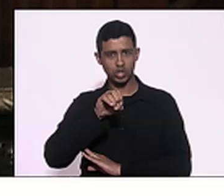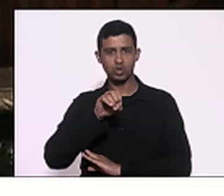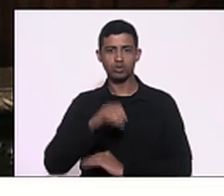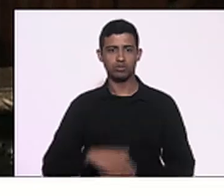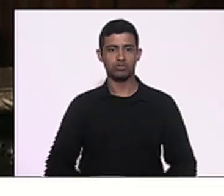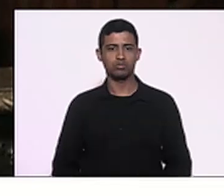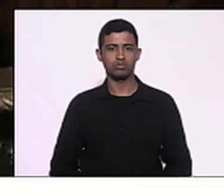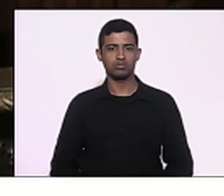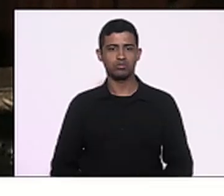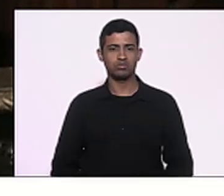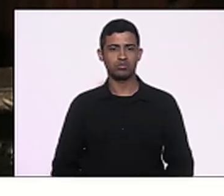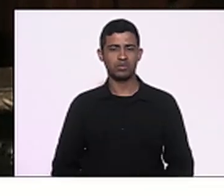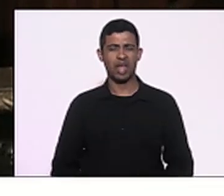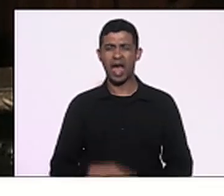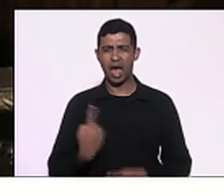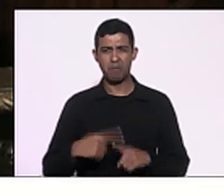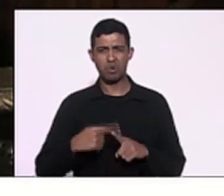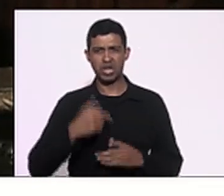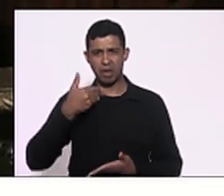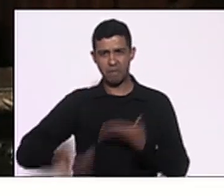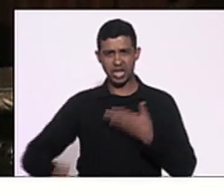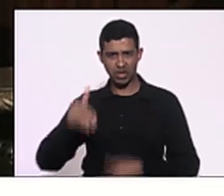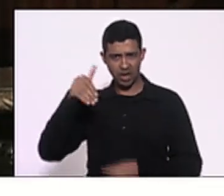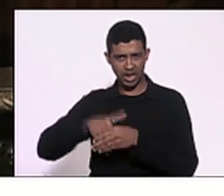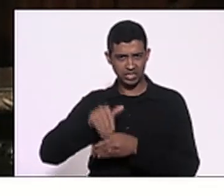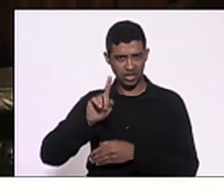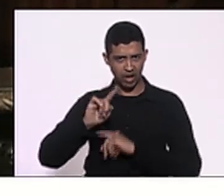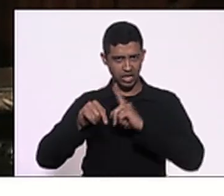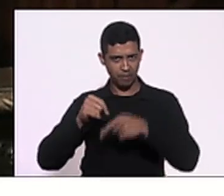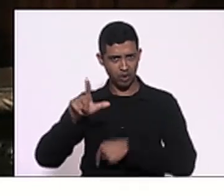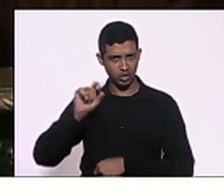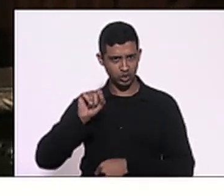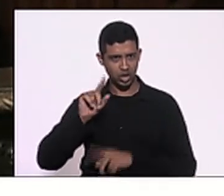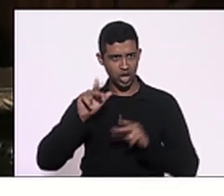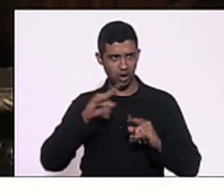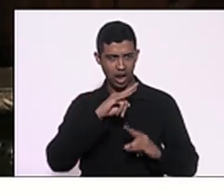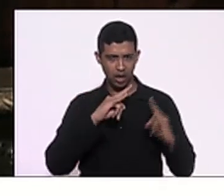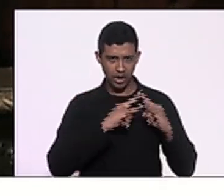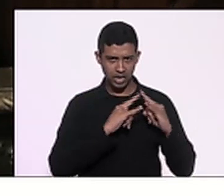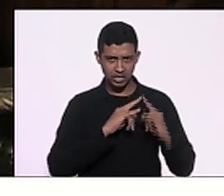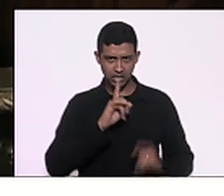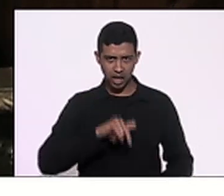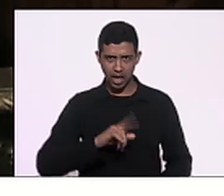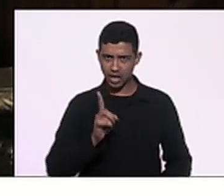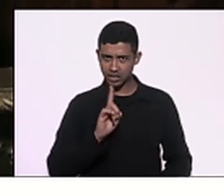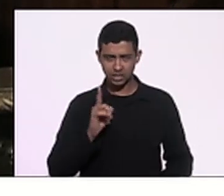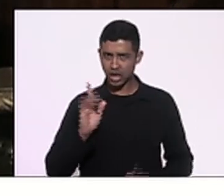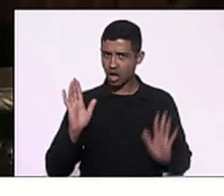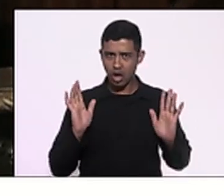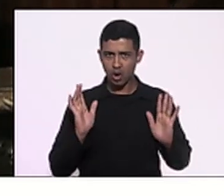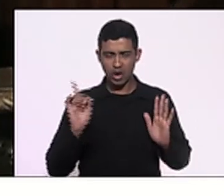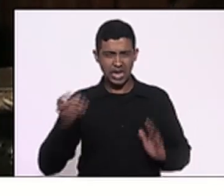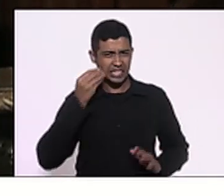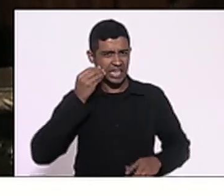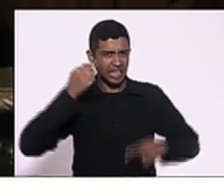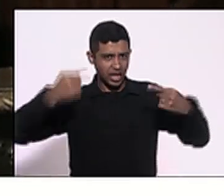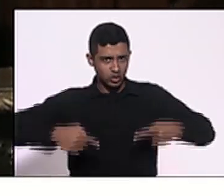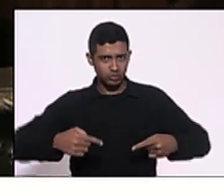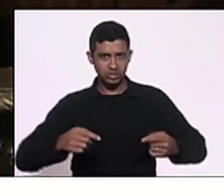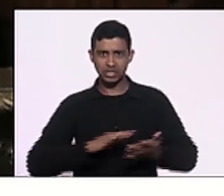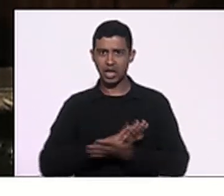reitor nomeado pelo presidente da República sequer disputou a consulta eleitoral. Eu tenho certeza que o deputado Eliomar Coelho, que o